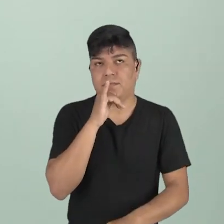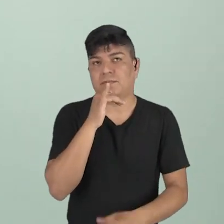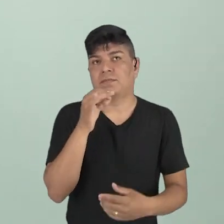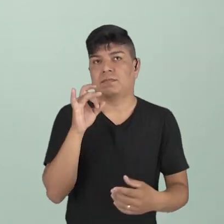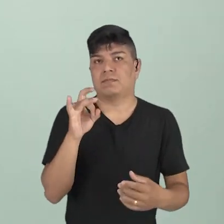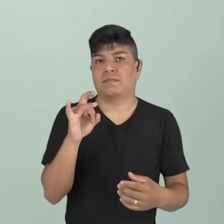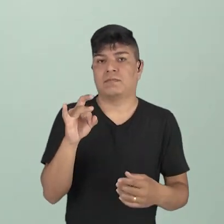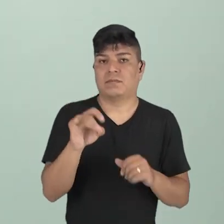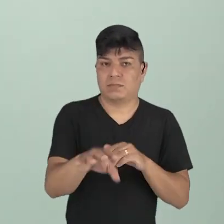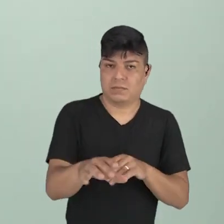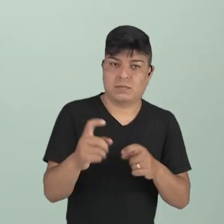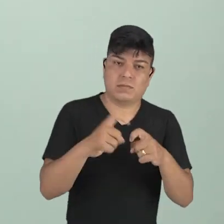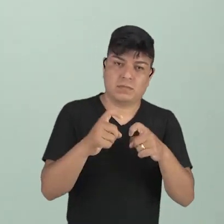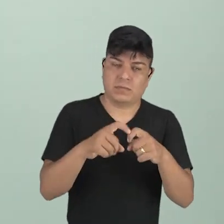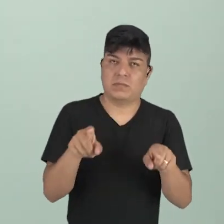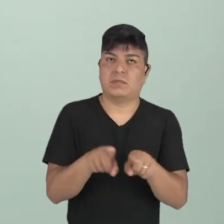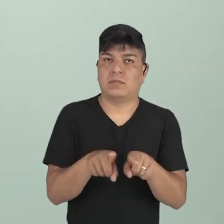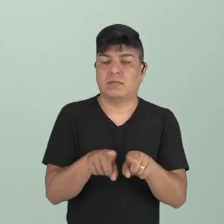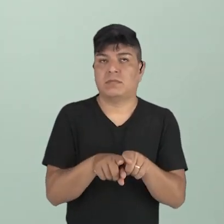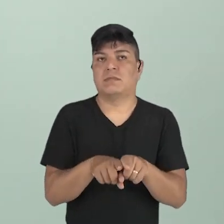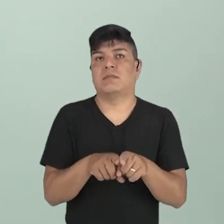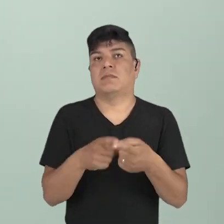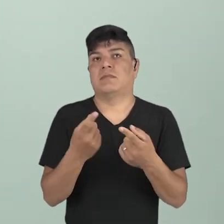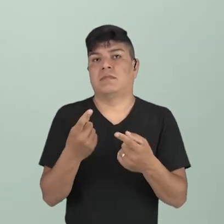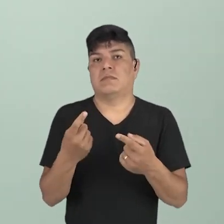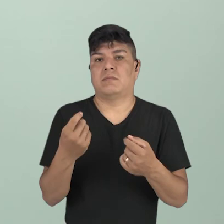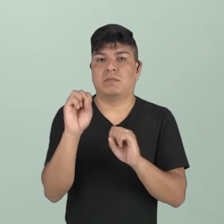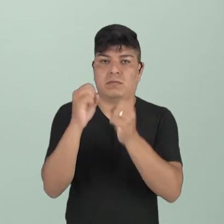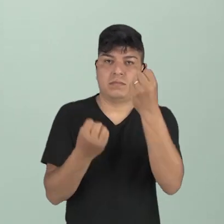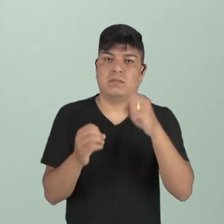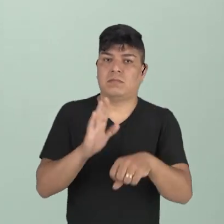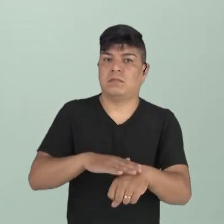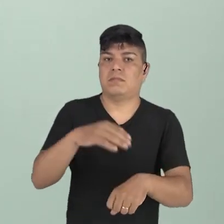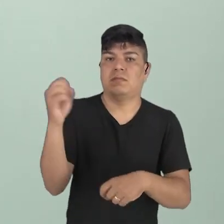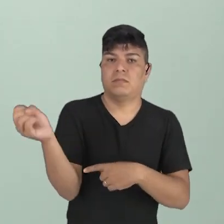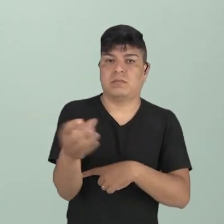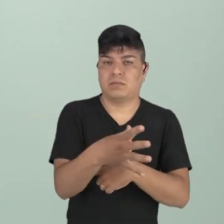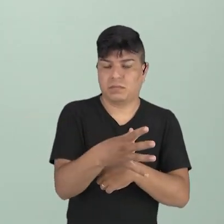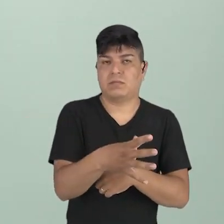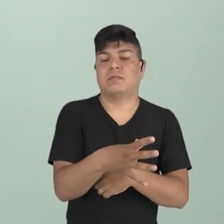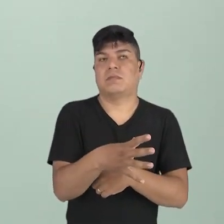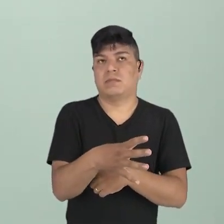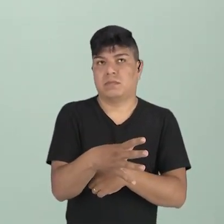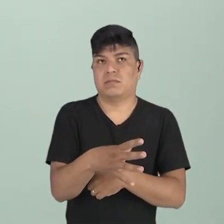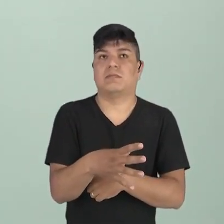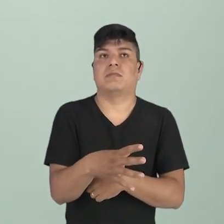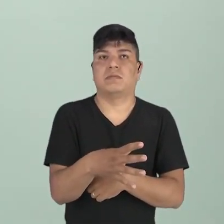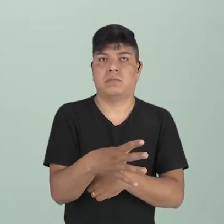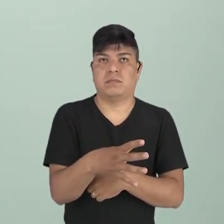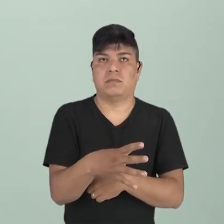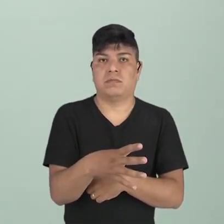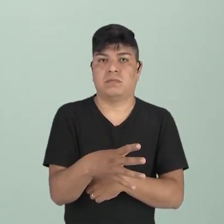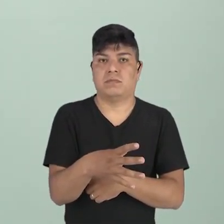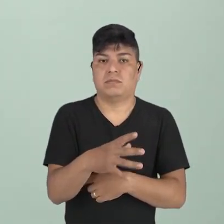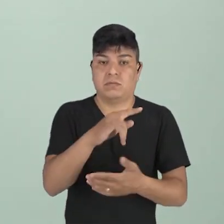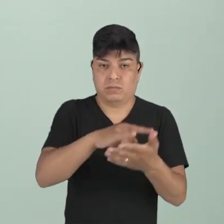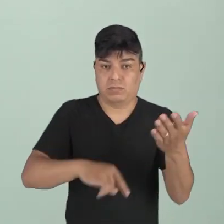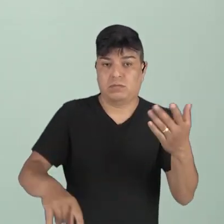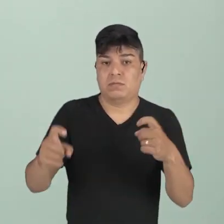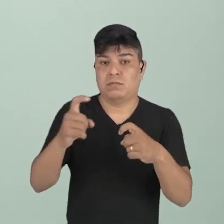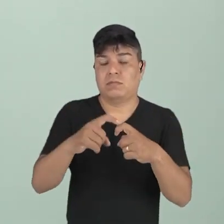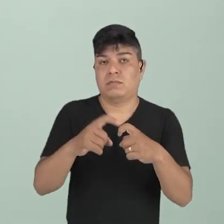Isso não só na educação, na medicina também. Você pode ter ali os equipamentos mais modernos, né, as formas de diagnóstico